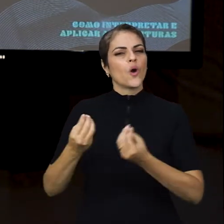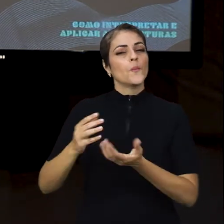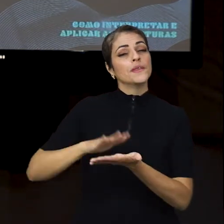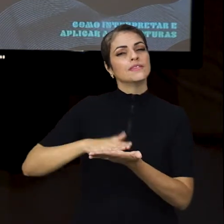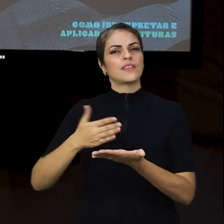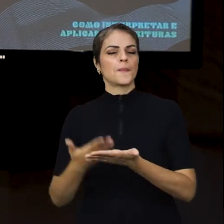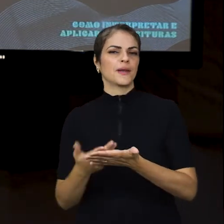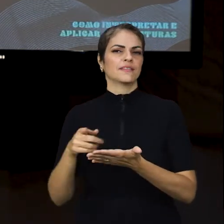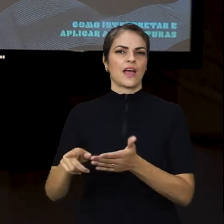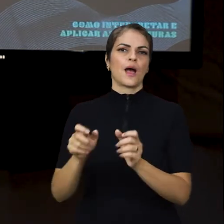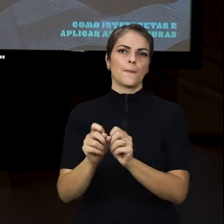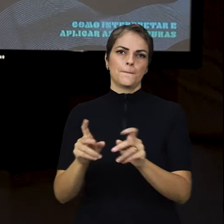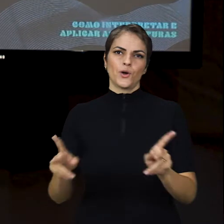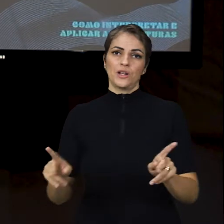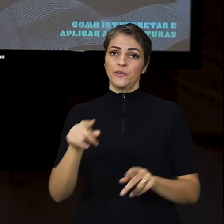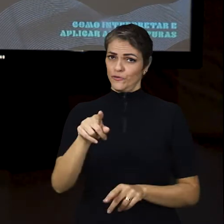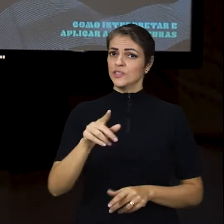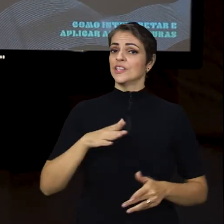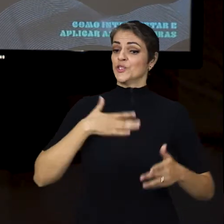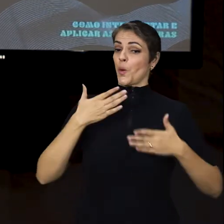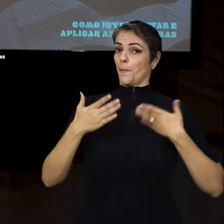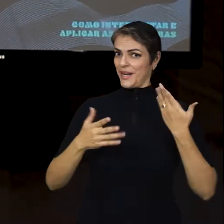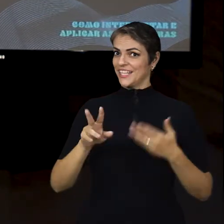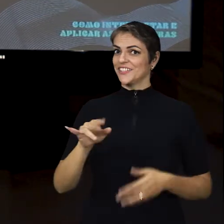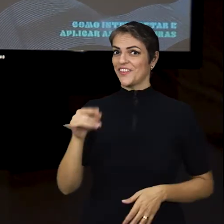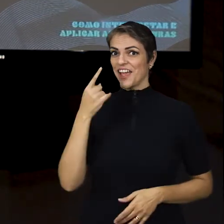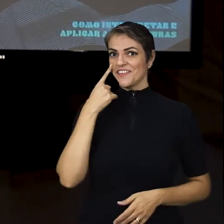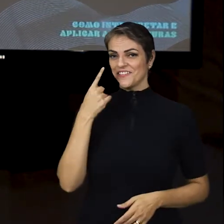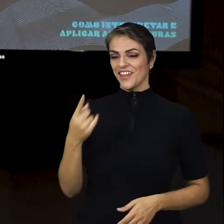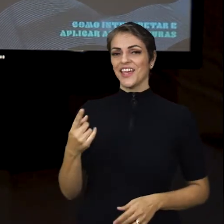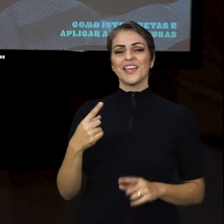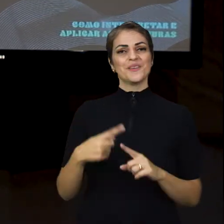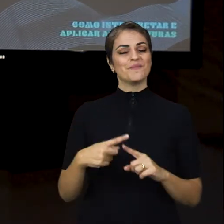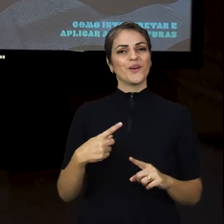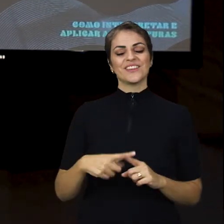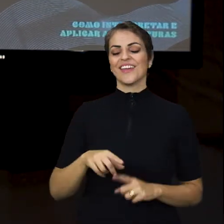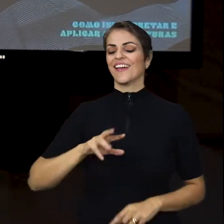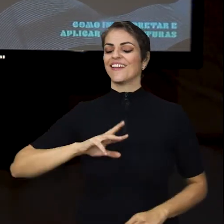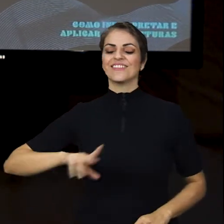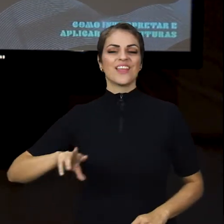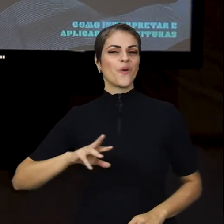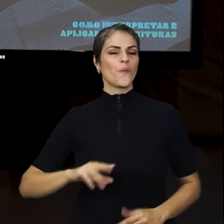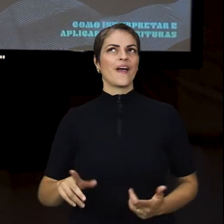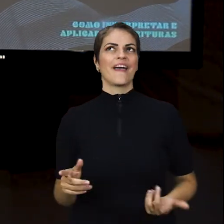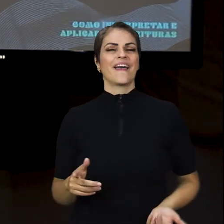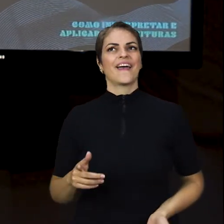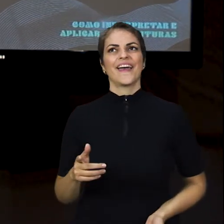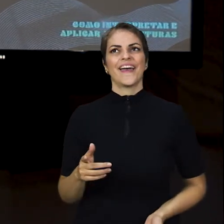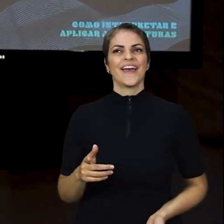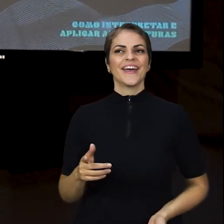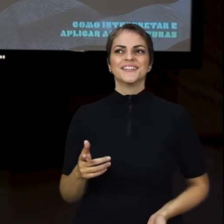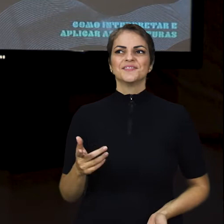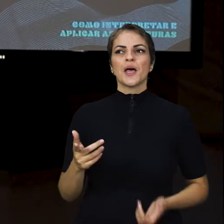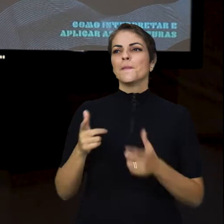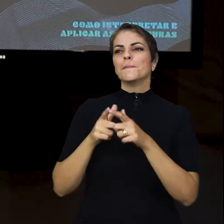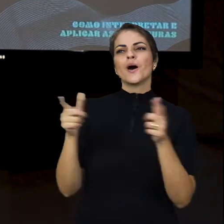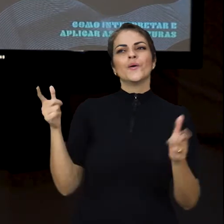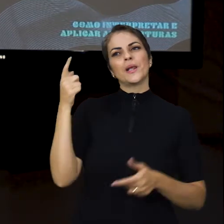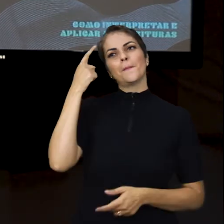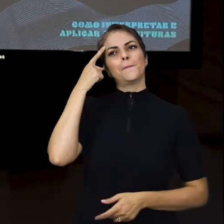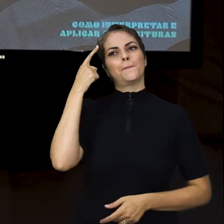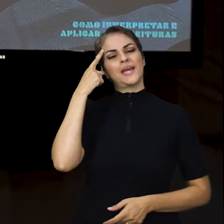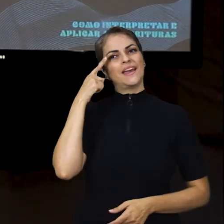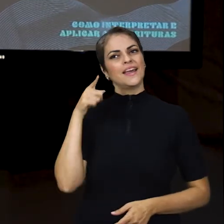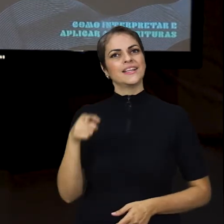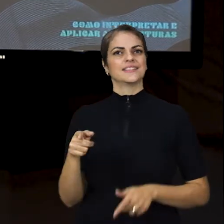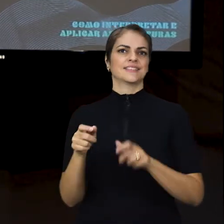que você vai se surpreender com algumas coisas que a gente vai conversar a respeito disso, porque não é exatamente da maneira como nós tendemos a nos